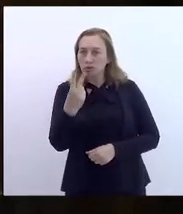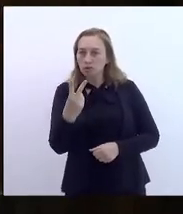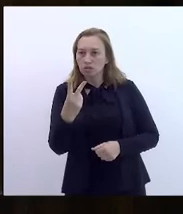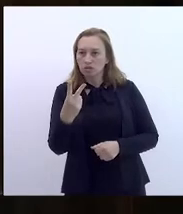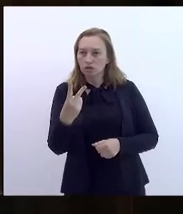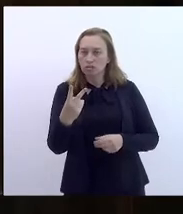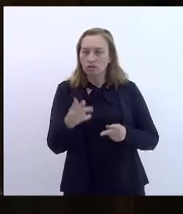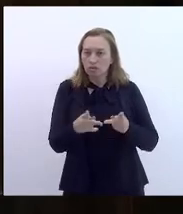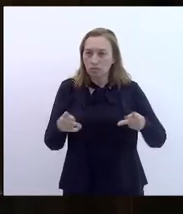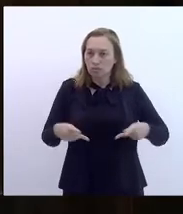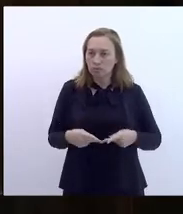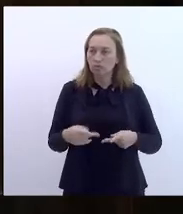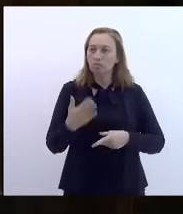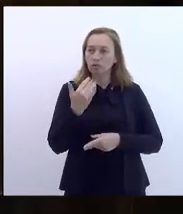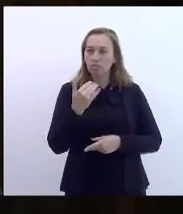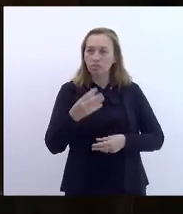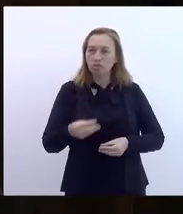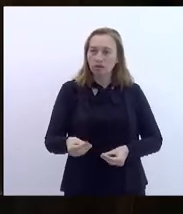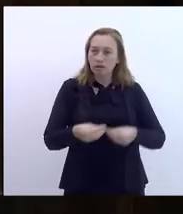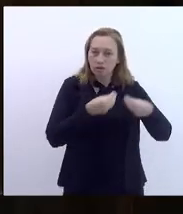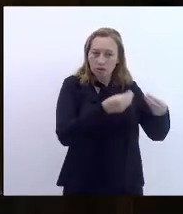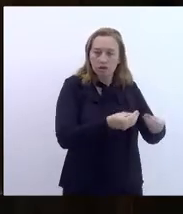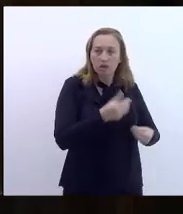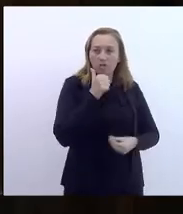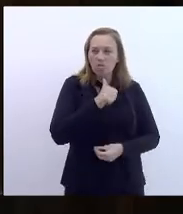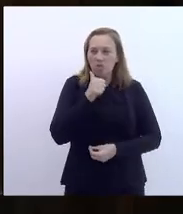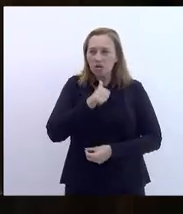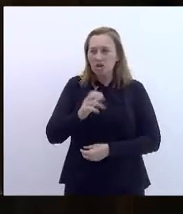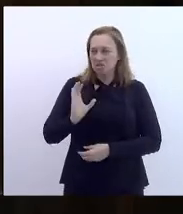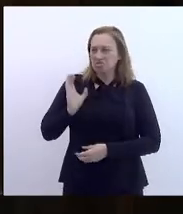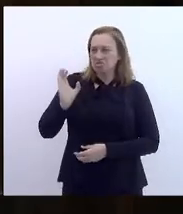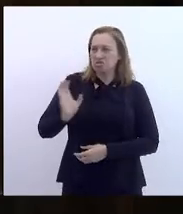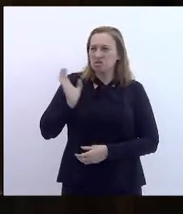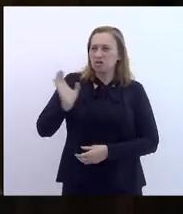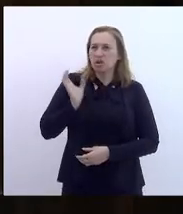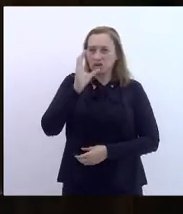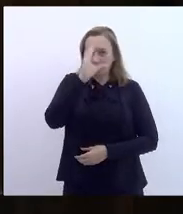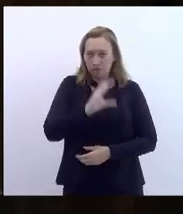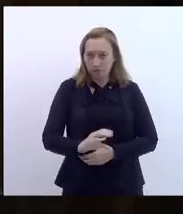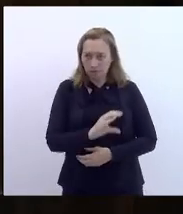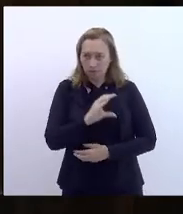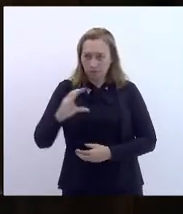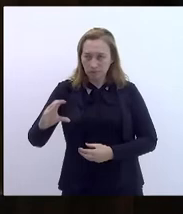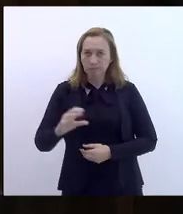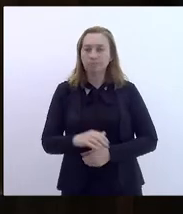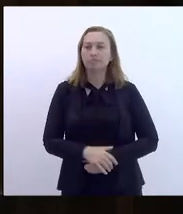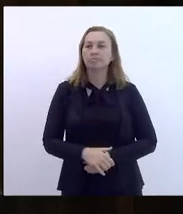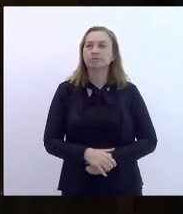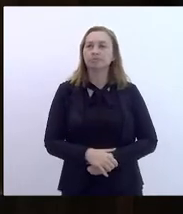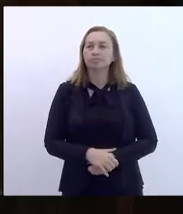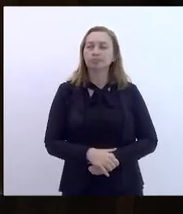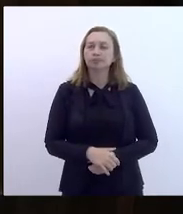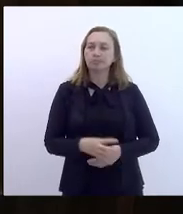e trouxe e a senhora muito rica e católica apanhou as duas